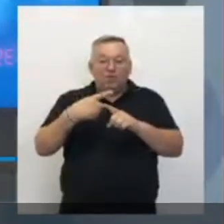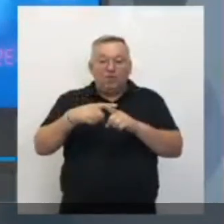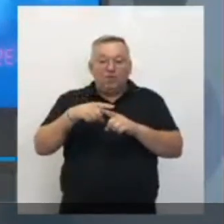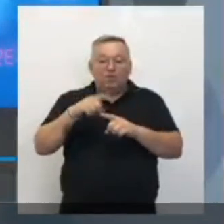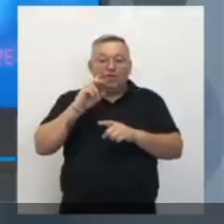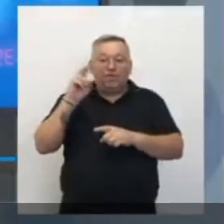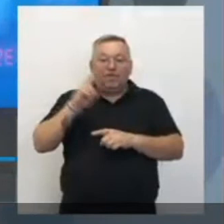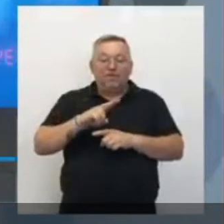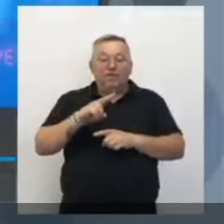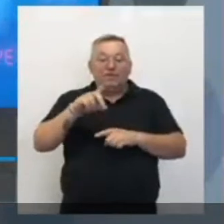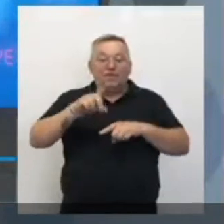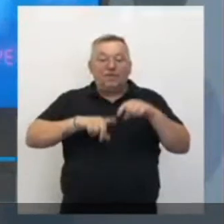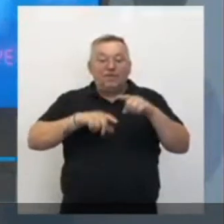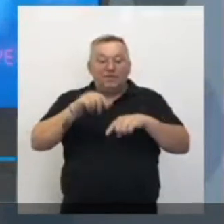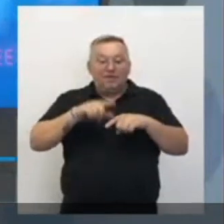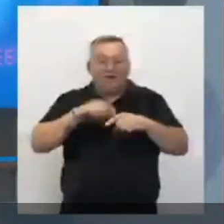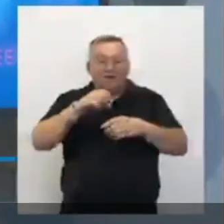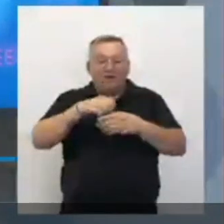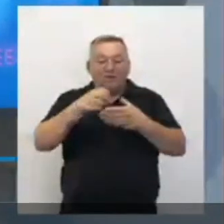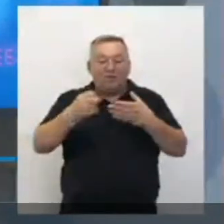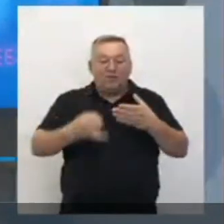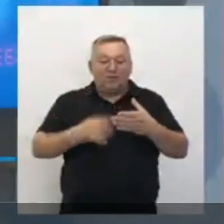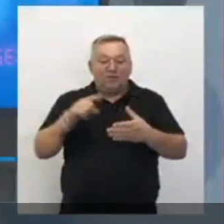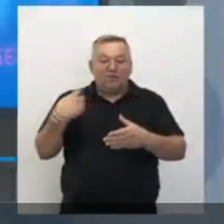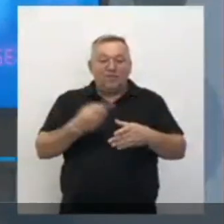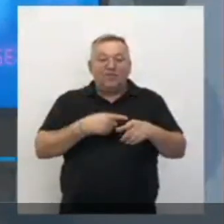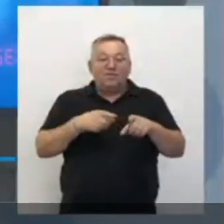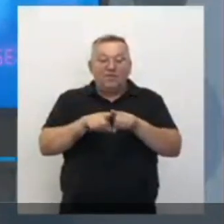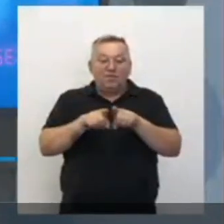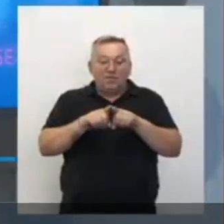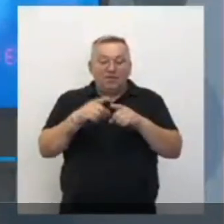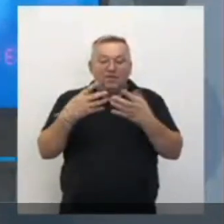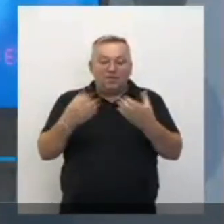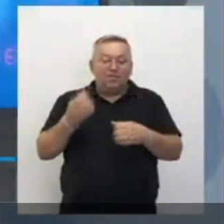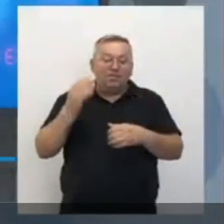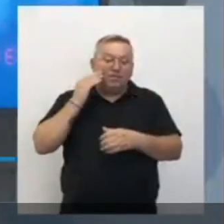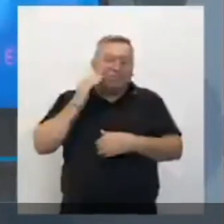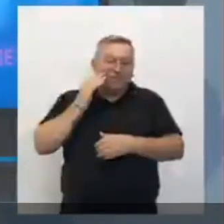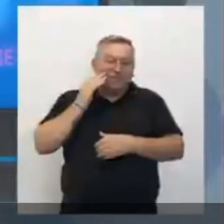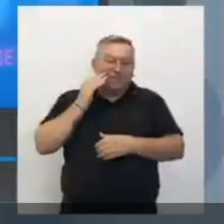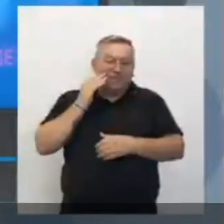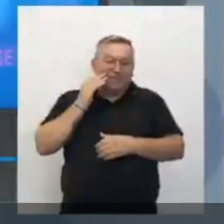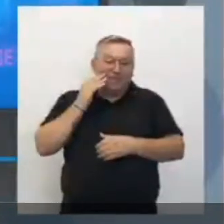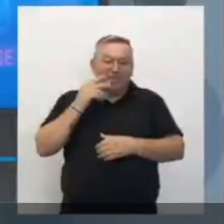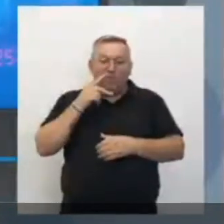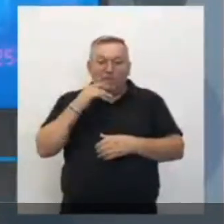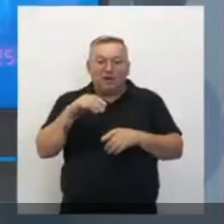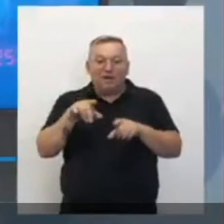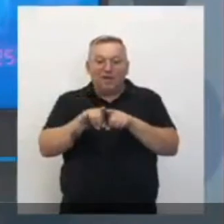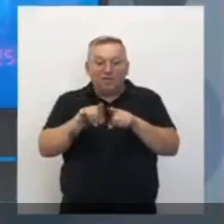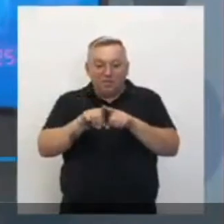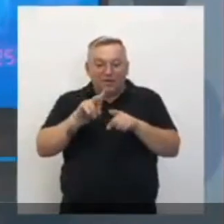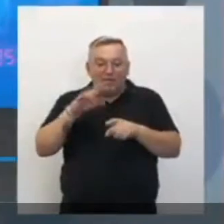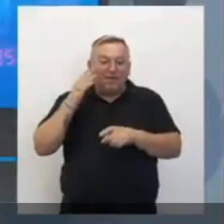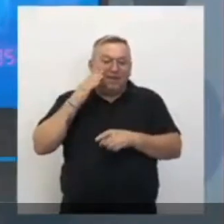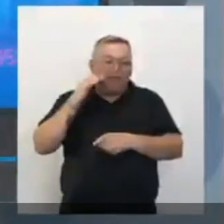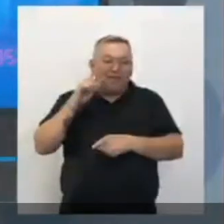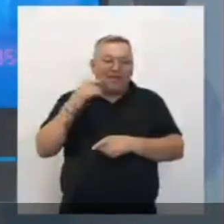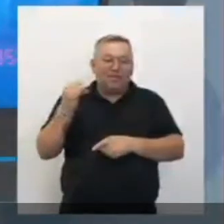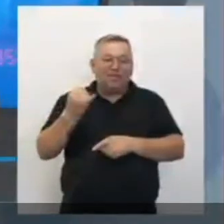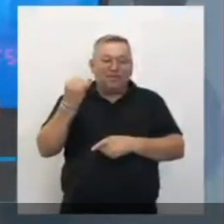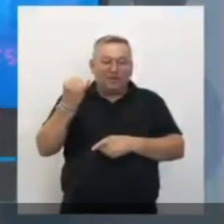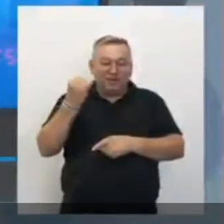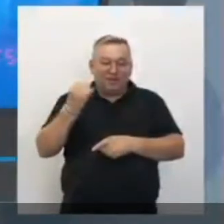essas matérias e esses conteúdos. E nós também vamos entender, né? Os professores também vão entender, os pais também vão entender. E isso é importantíssimo,